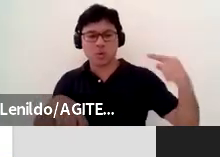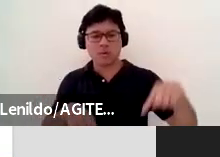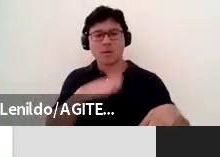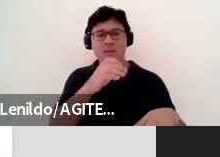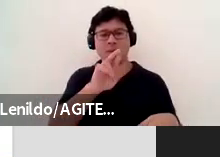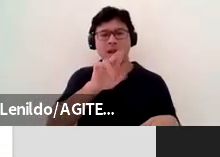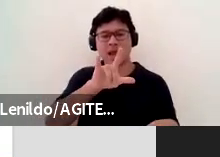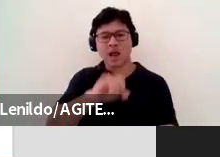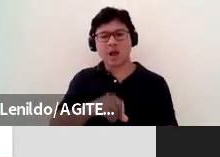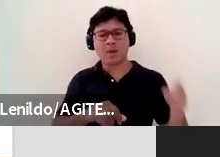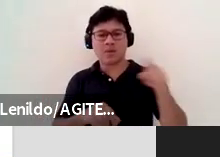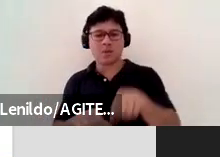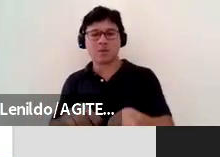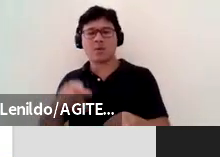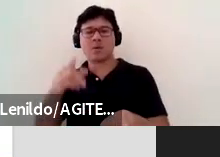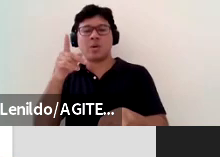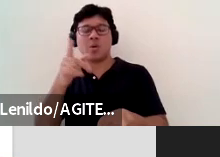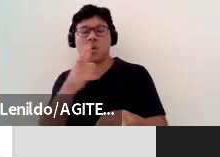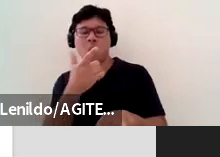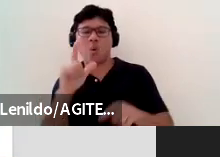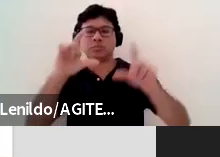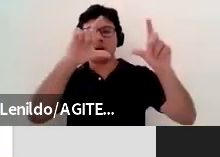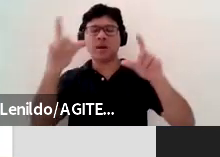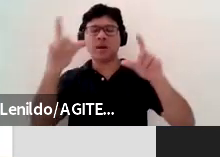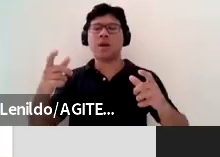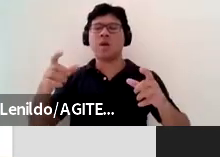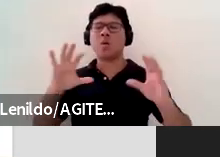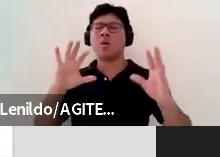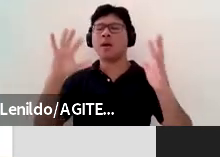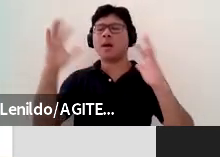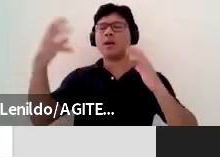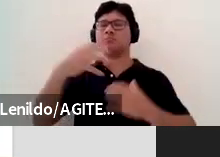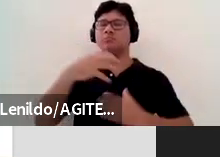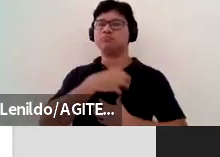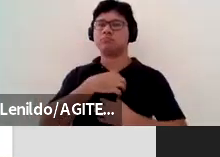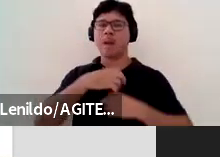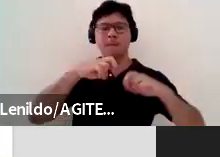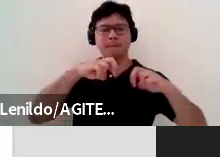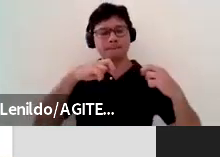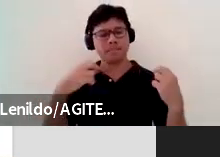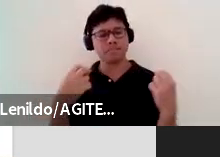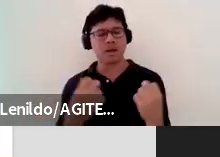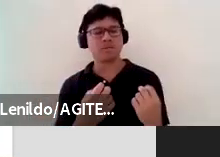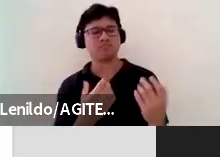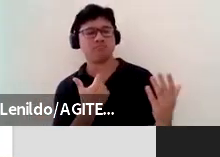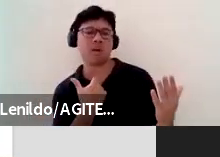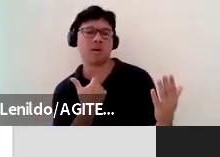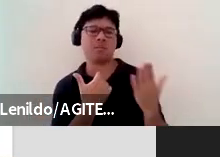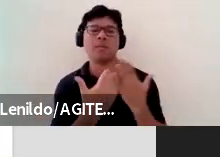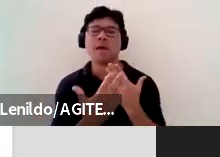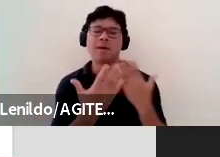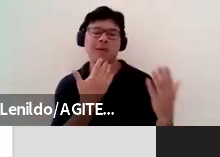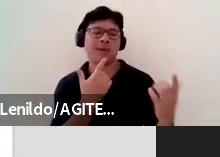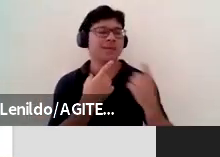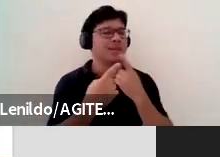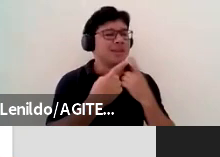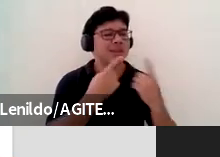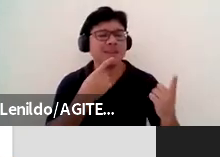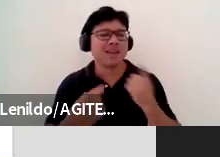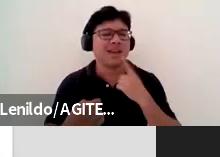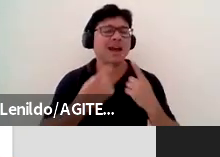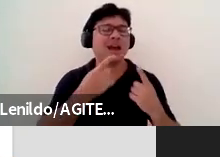está o PT. Então, o clima era bem esse em volta de uma mesa e conversando sobre tradução